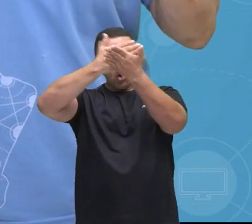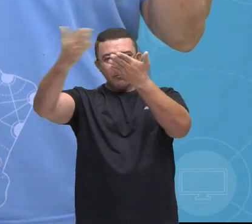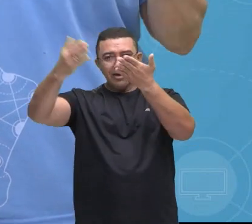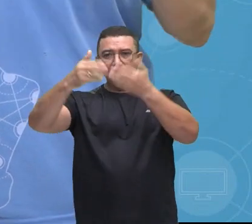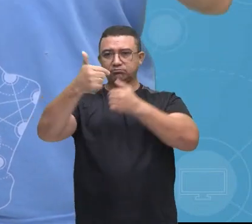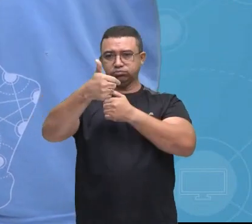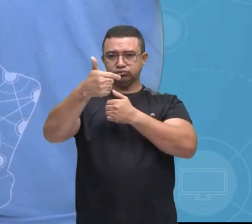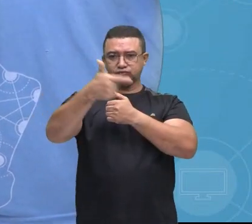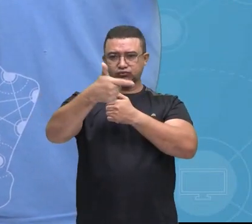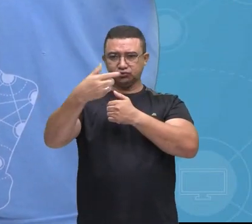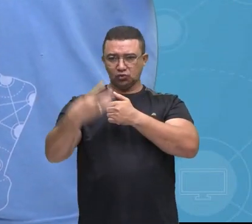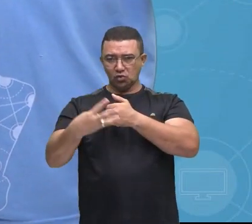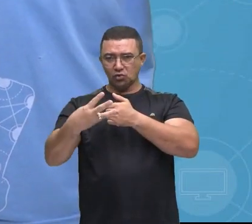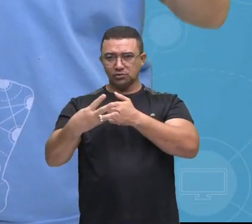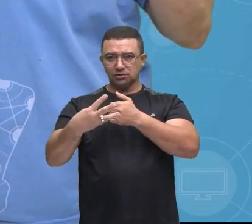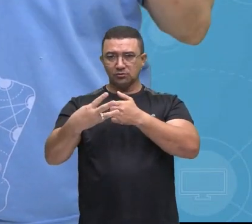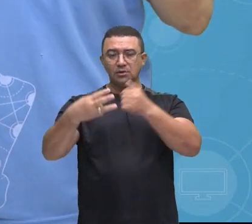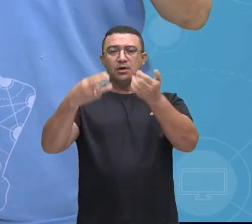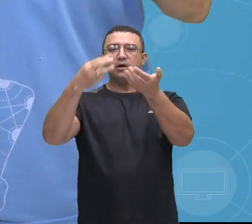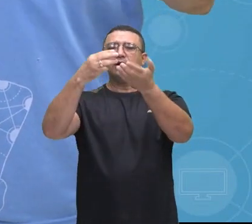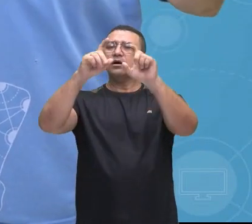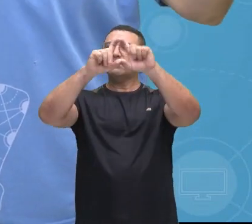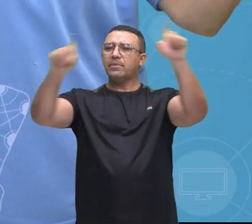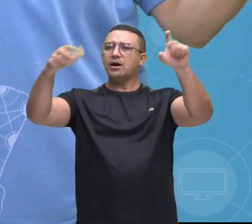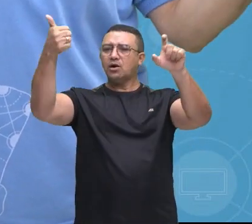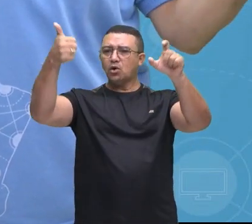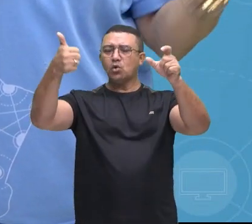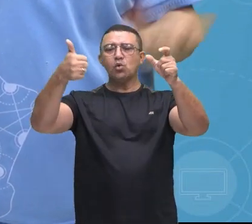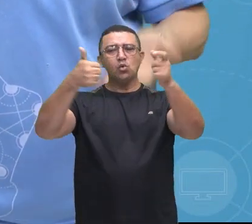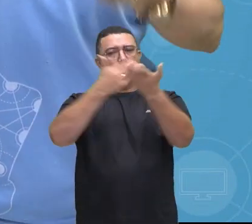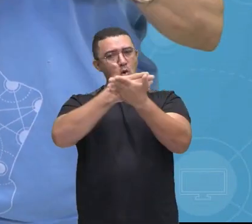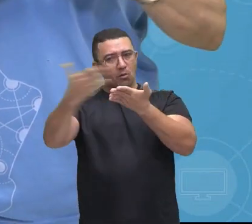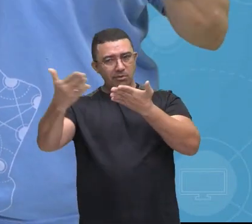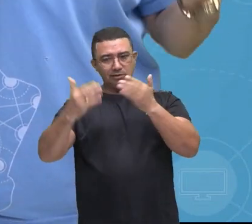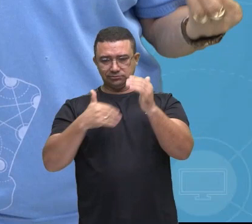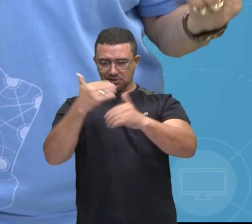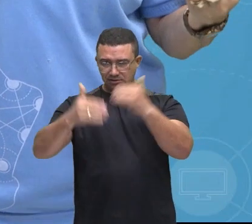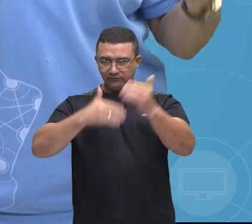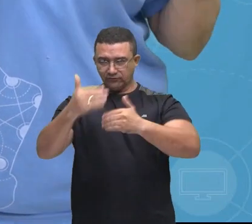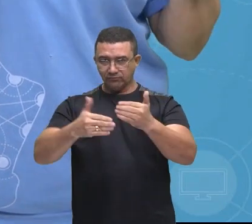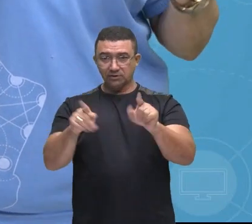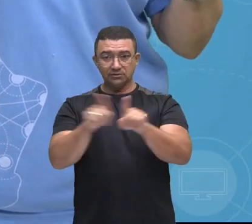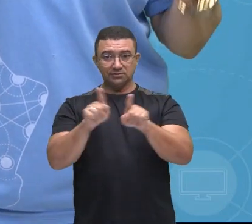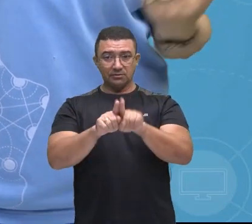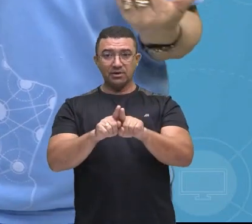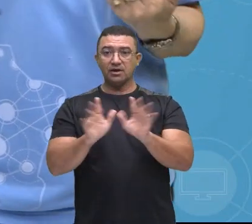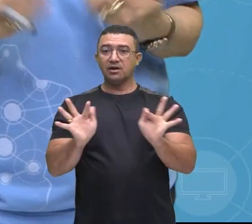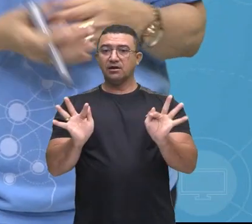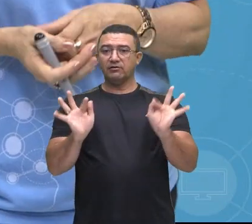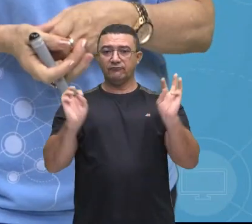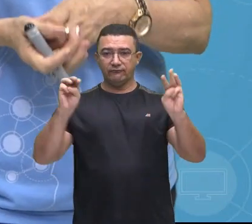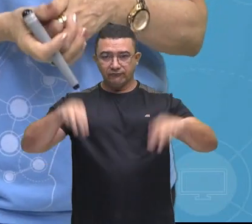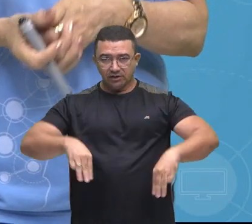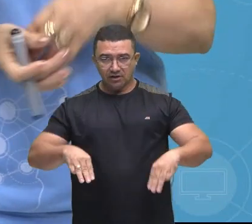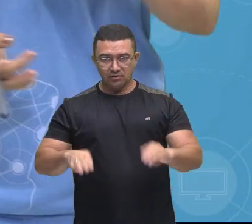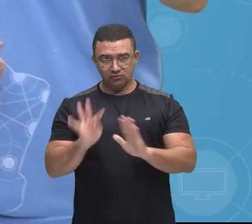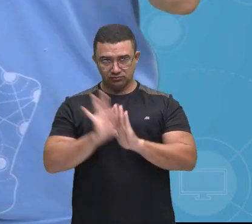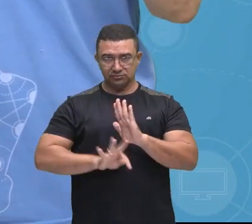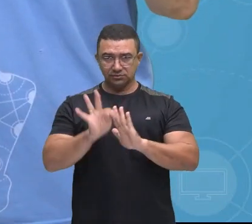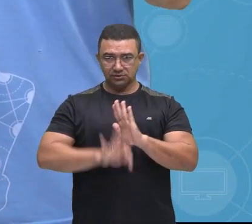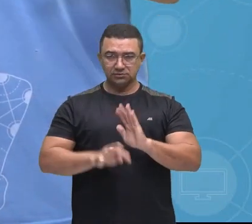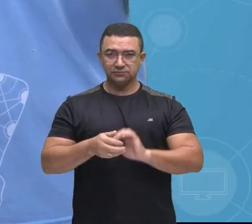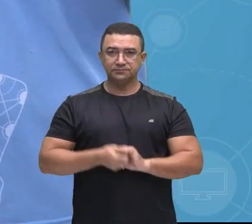fim, que nós chamamos de introdução, desenvolvimento e a conclusão é o final do texto.